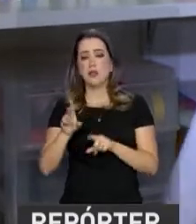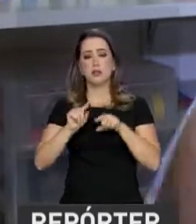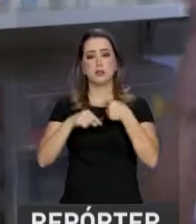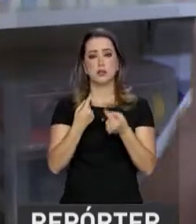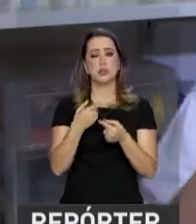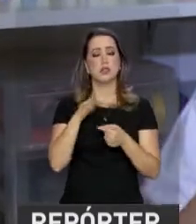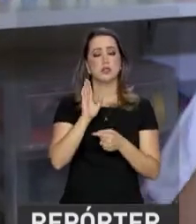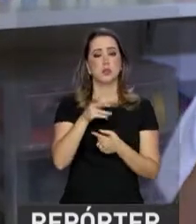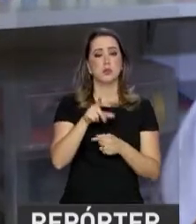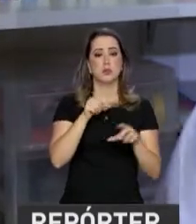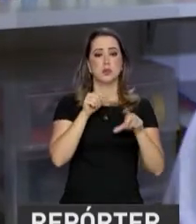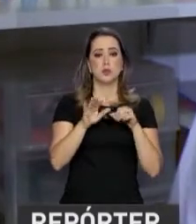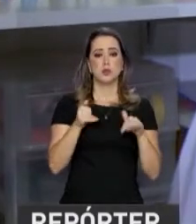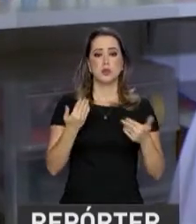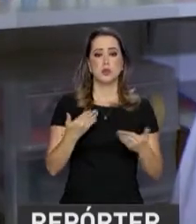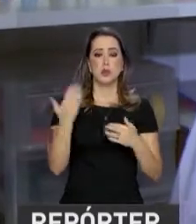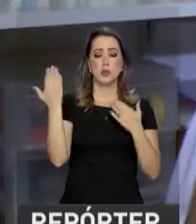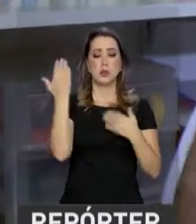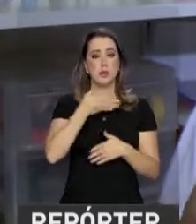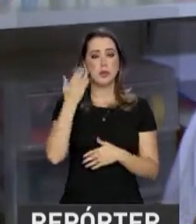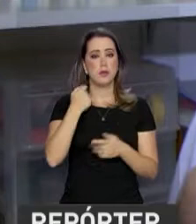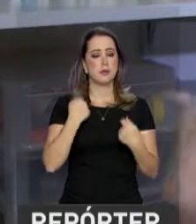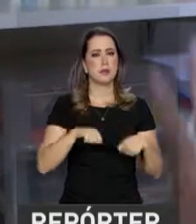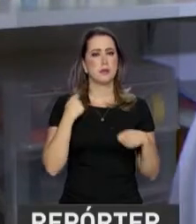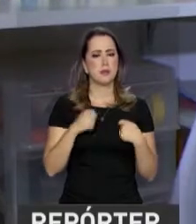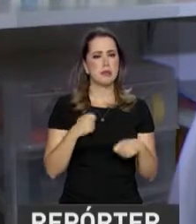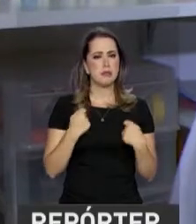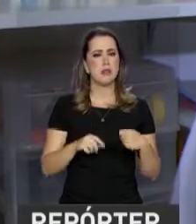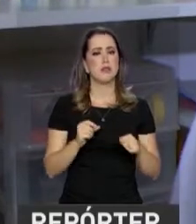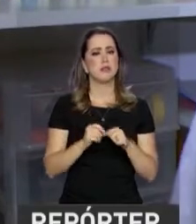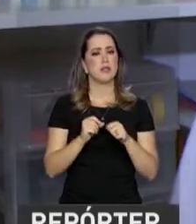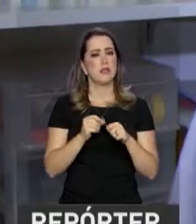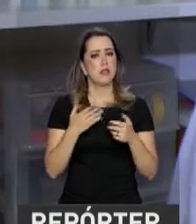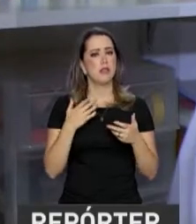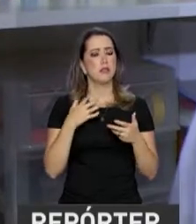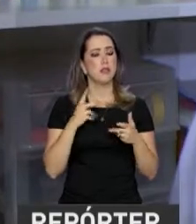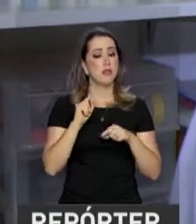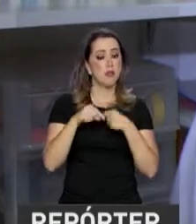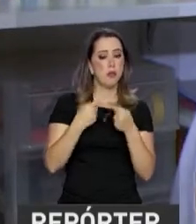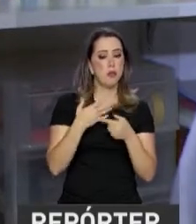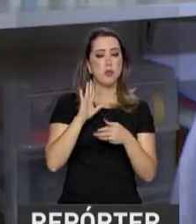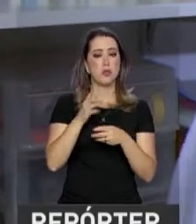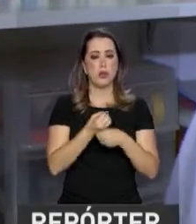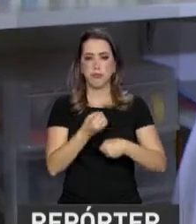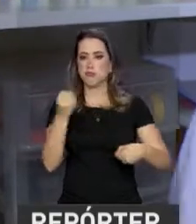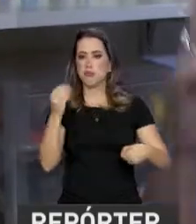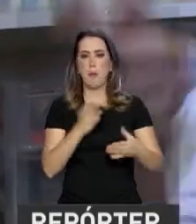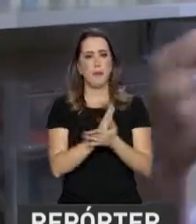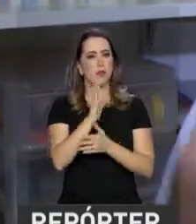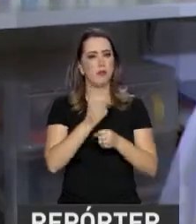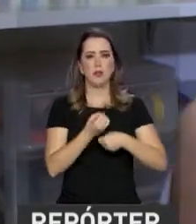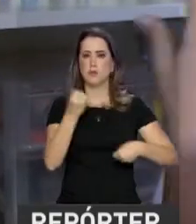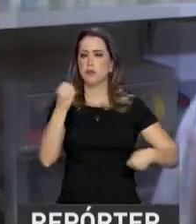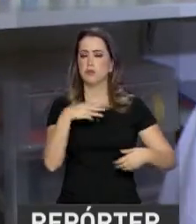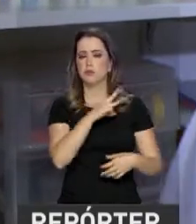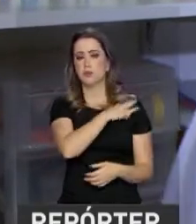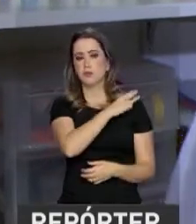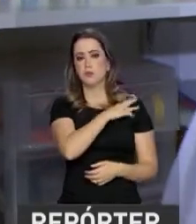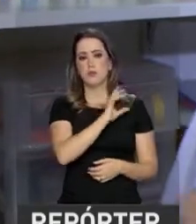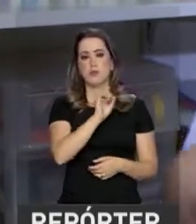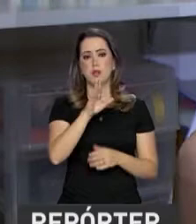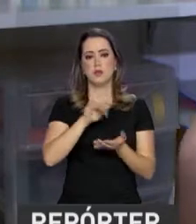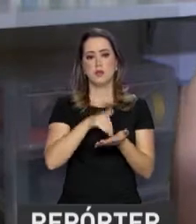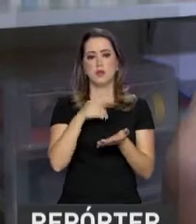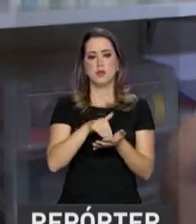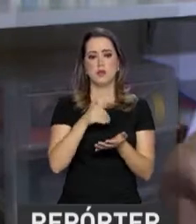você escolher nas provas que você precisava fazer das matérias que você precisava e você já saía com um diploma de ensino médio você só precisaria pegar na